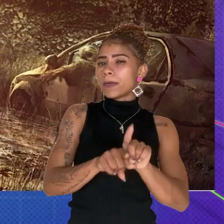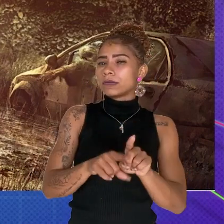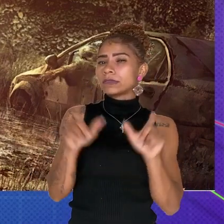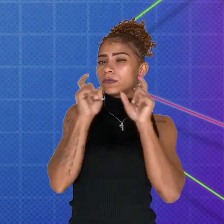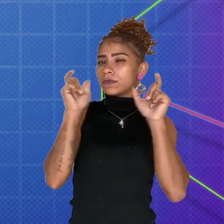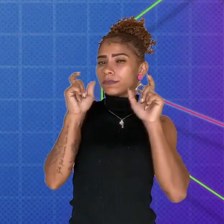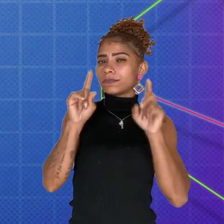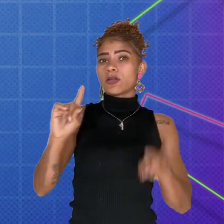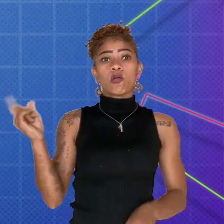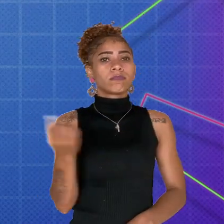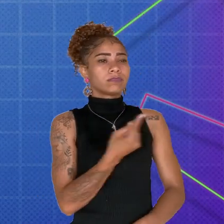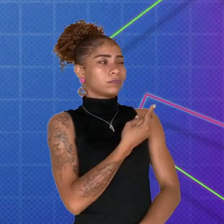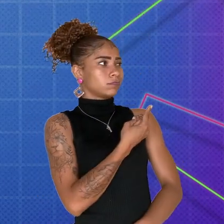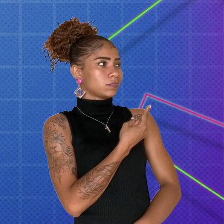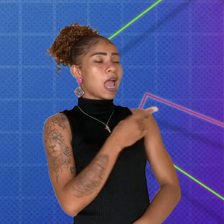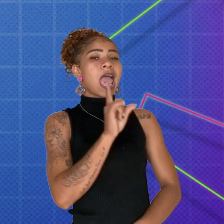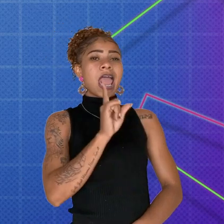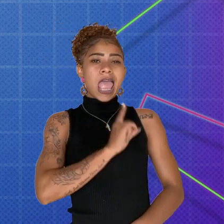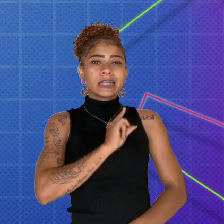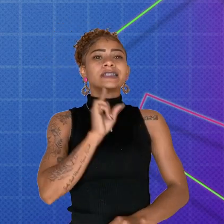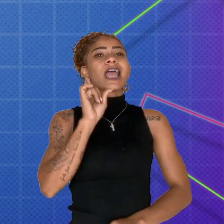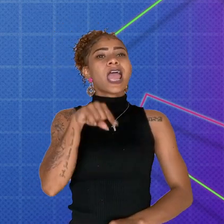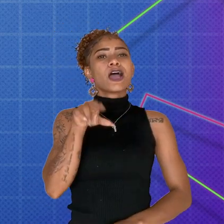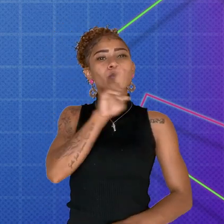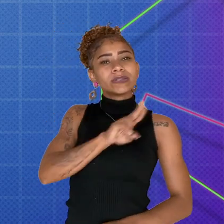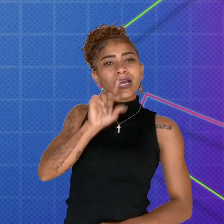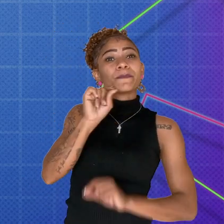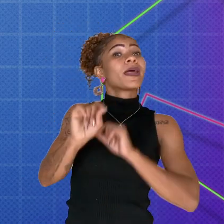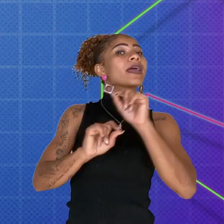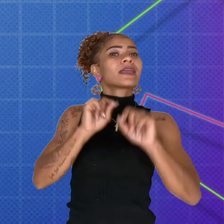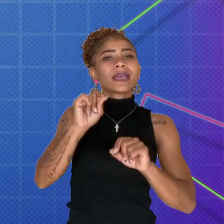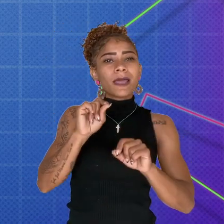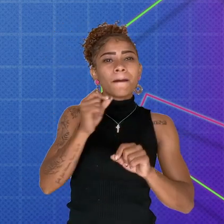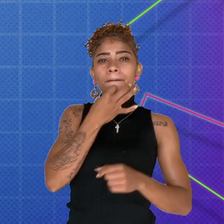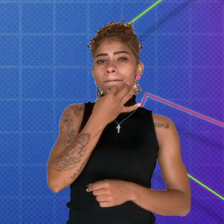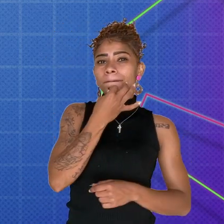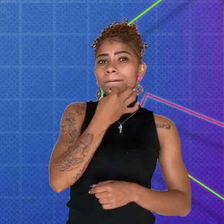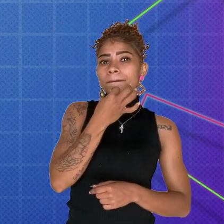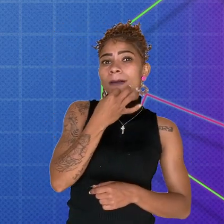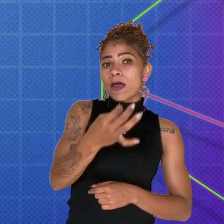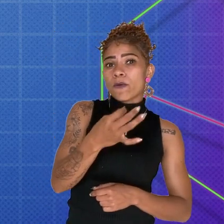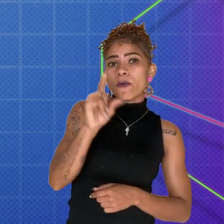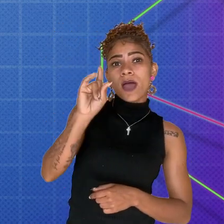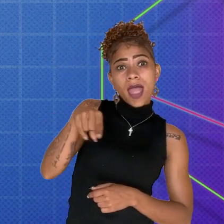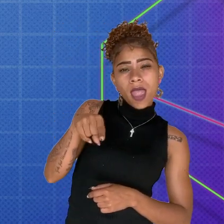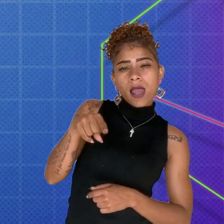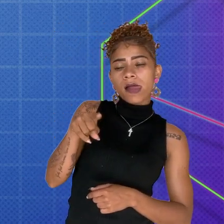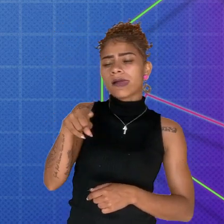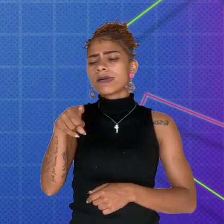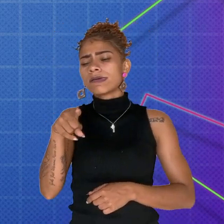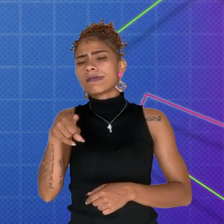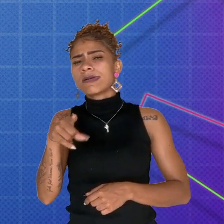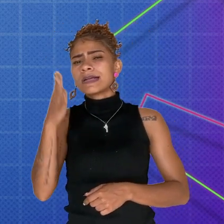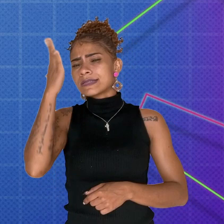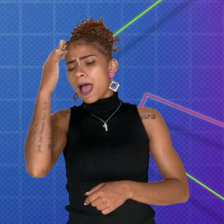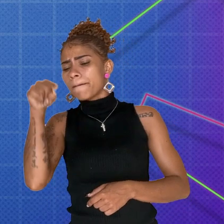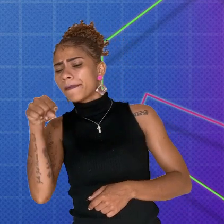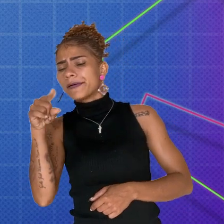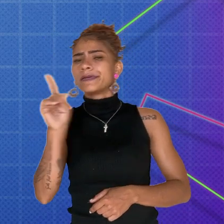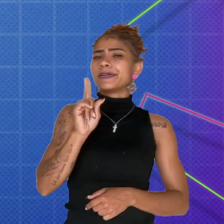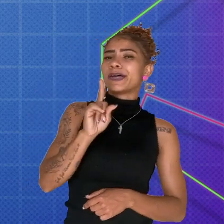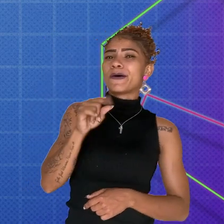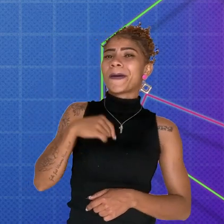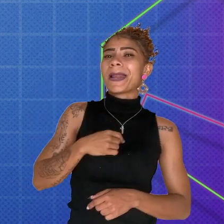suspense. Dishonored. Esse jogo de stealth usa a mecânica de barulho para determinar se o jogador é detectado ou